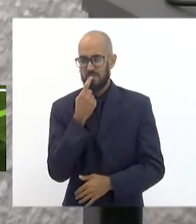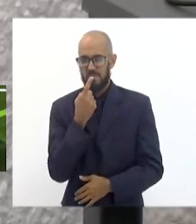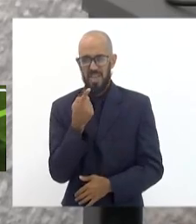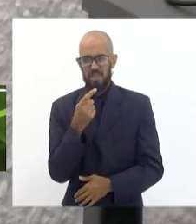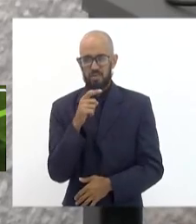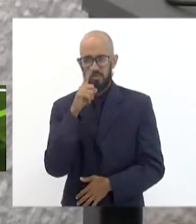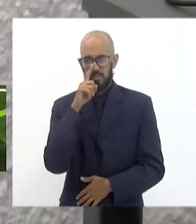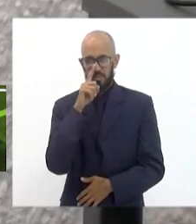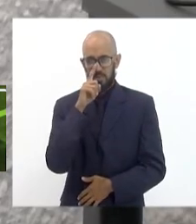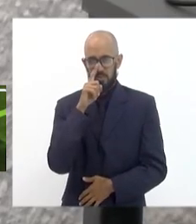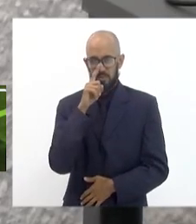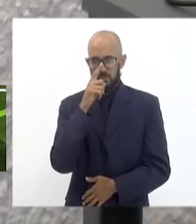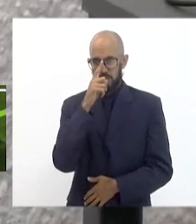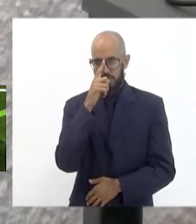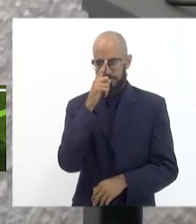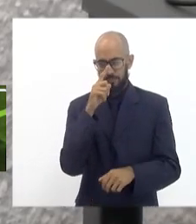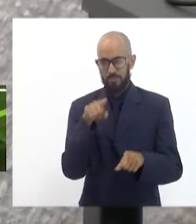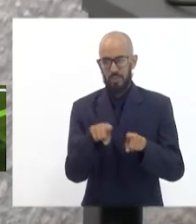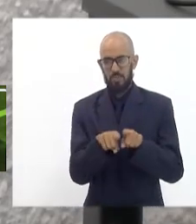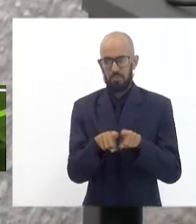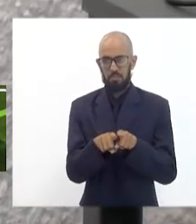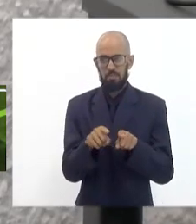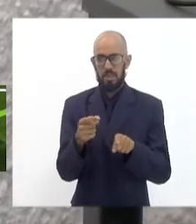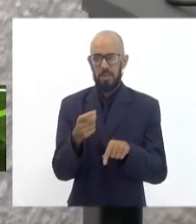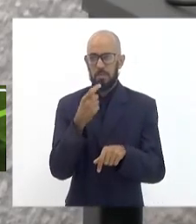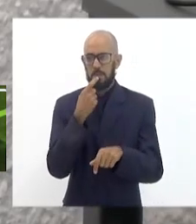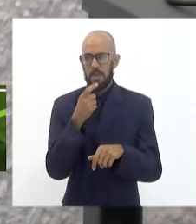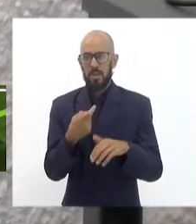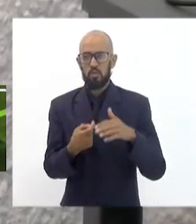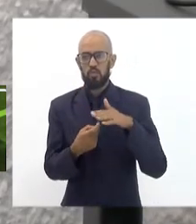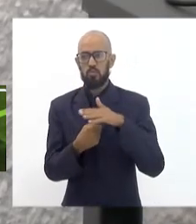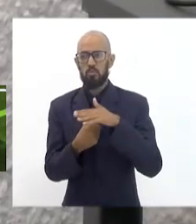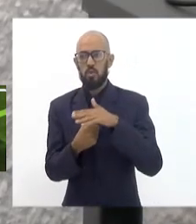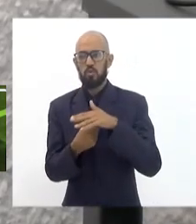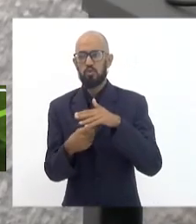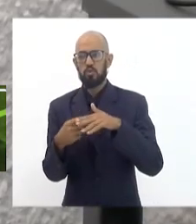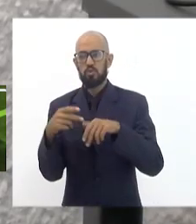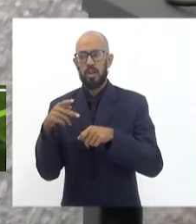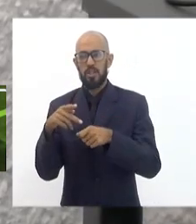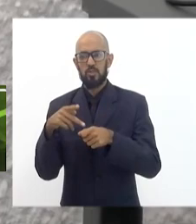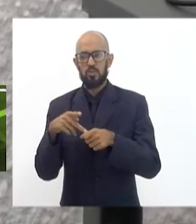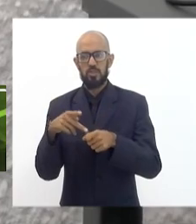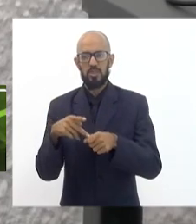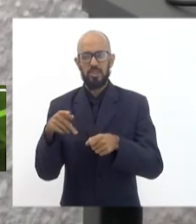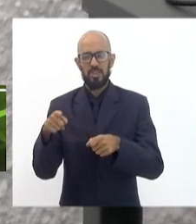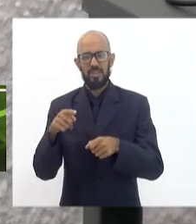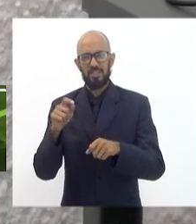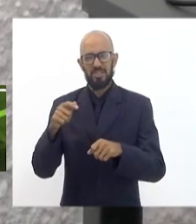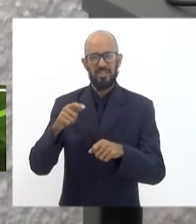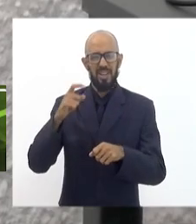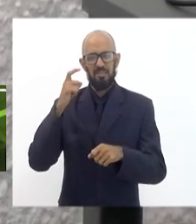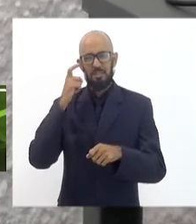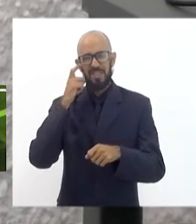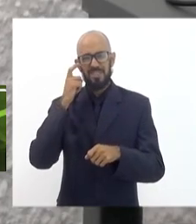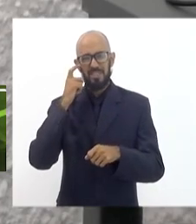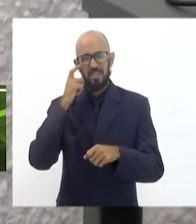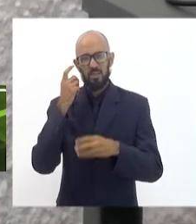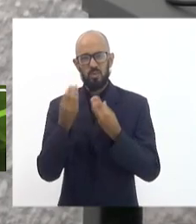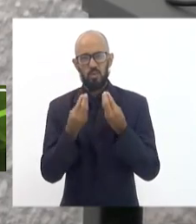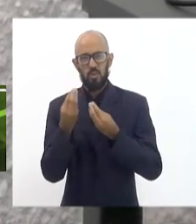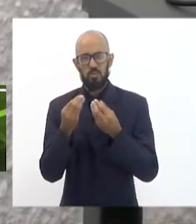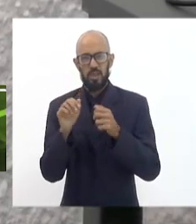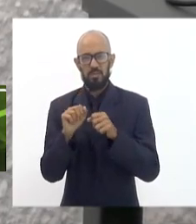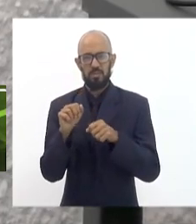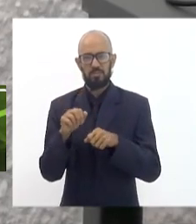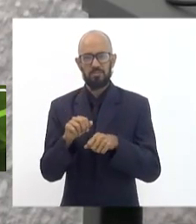justamente nesse posto de gasolina que nós estamos ainda decidindo qual o tipo de Natal limpando ainda dá muito trabalho porque